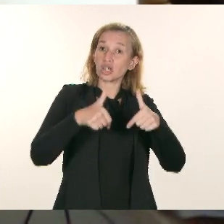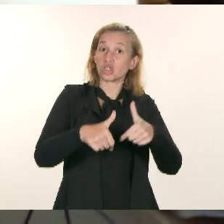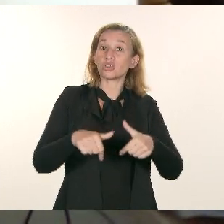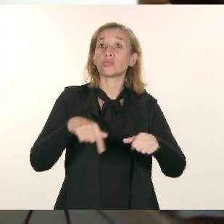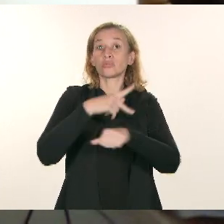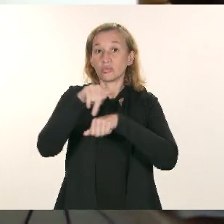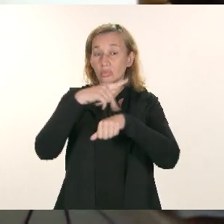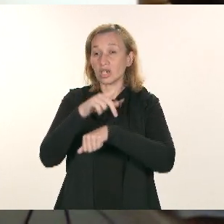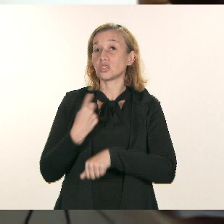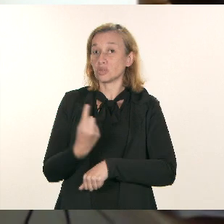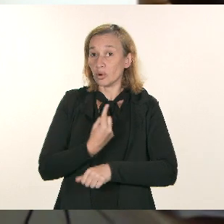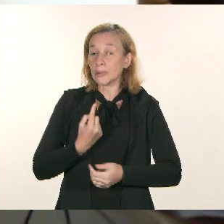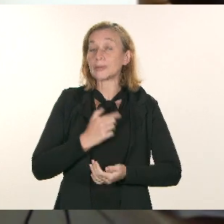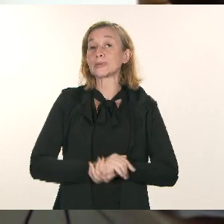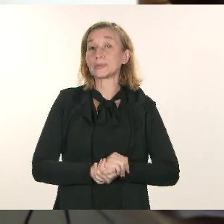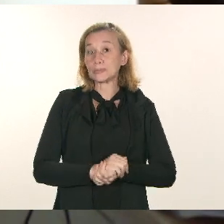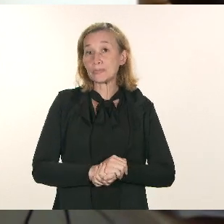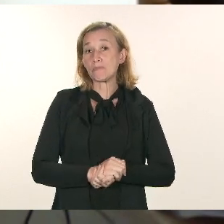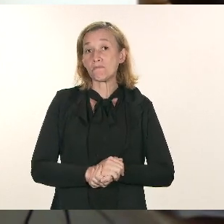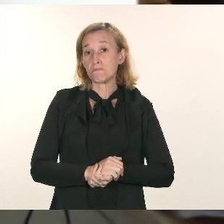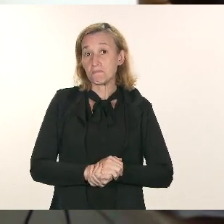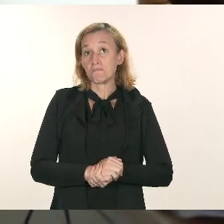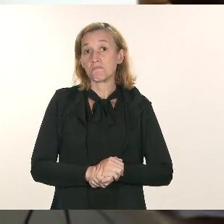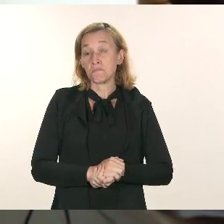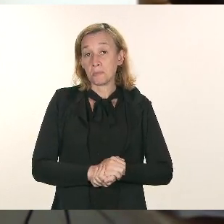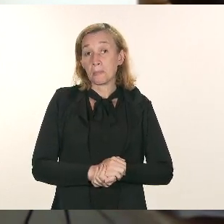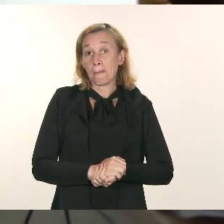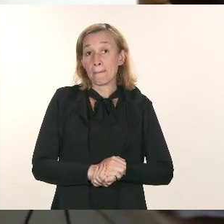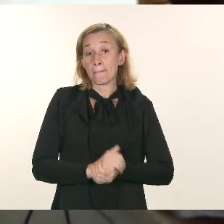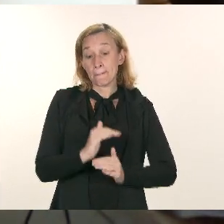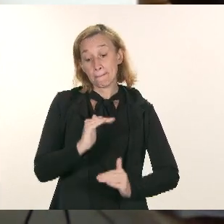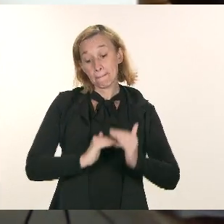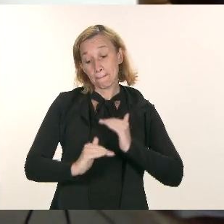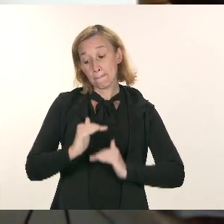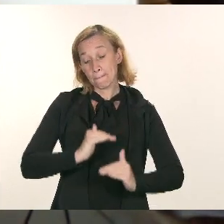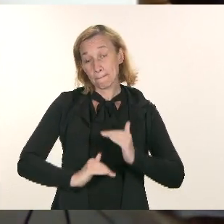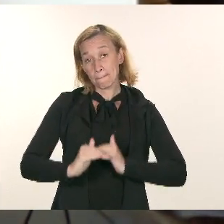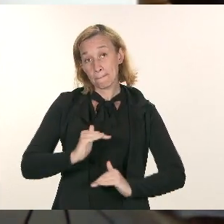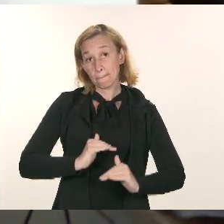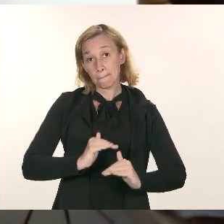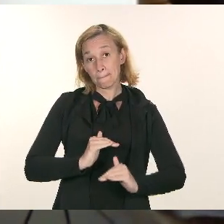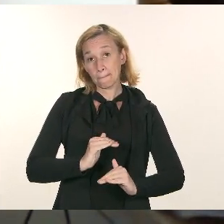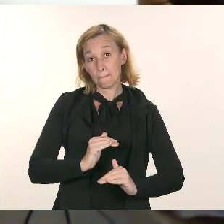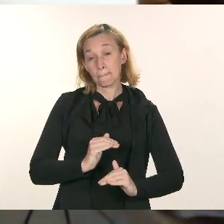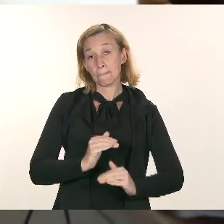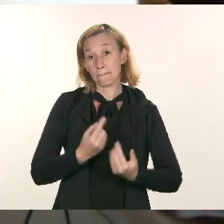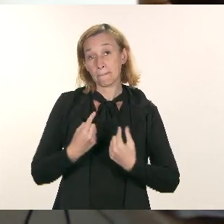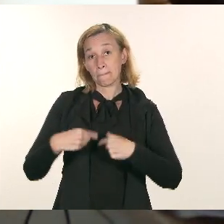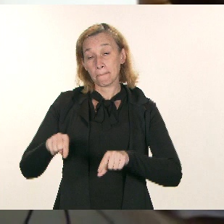consequência funesta é o retrocesso ao combate à corrupção.